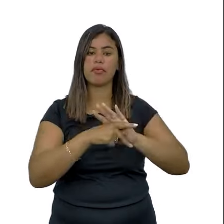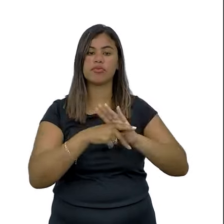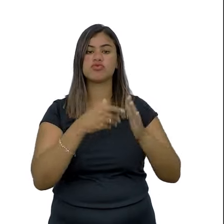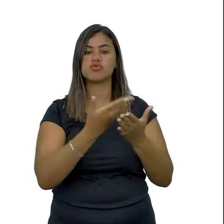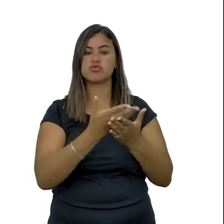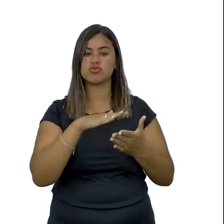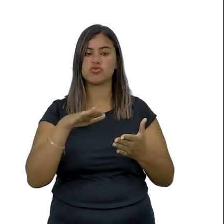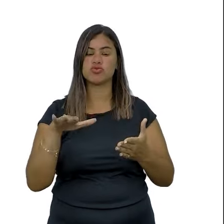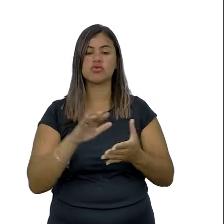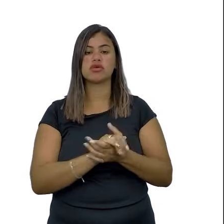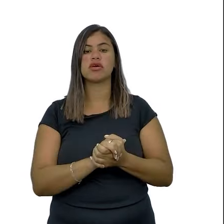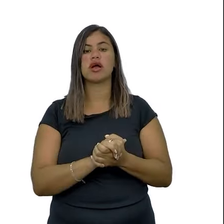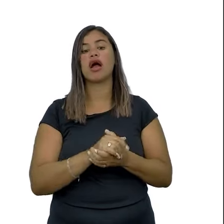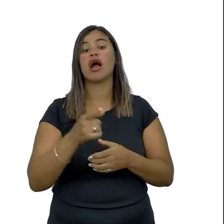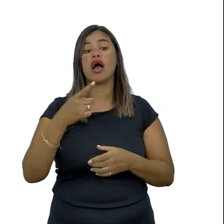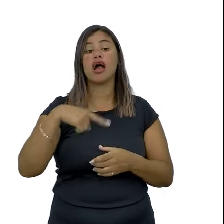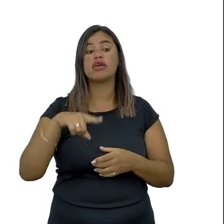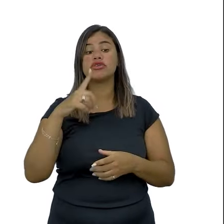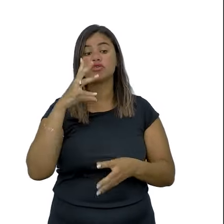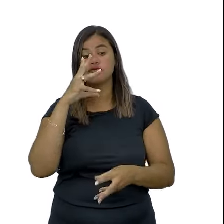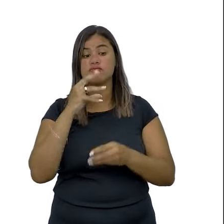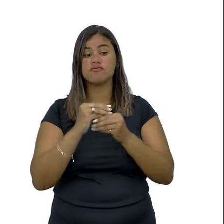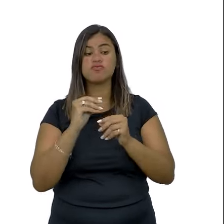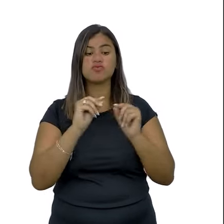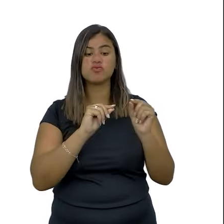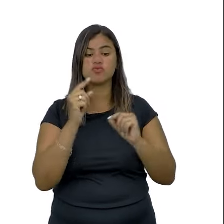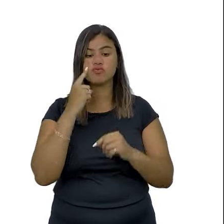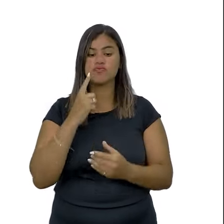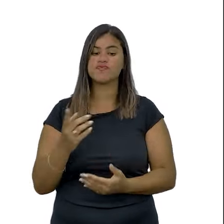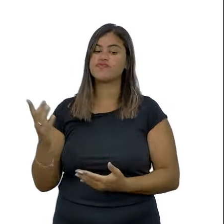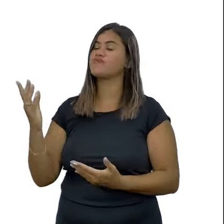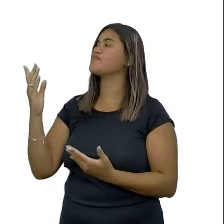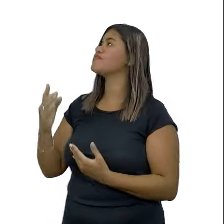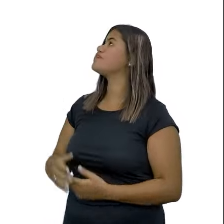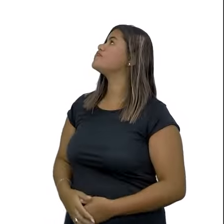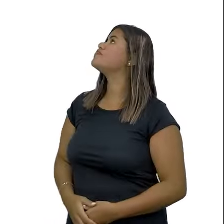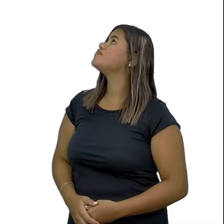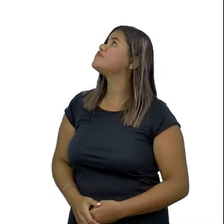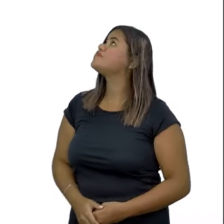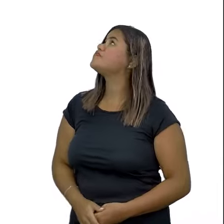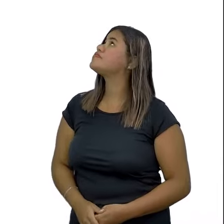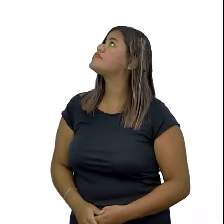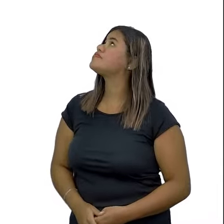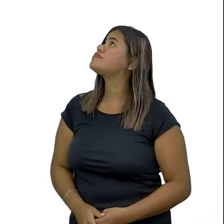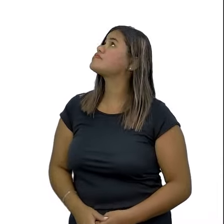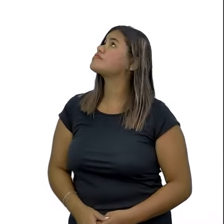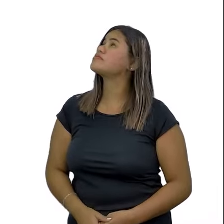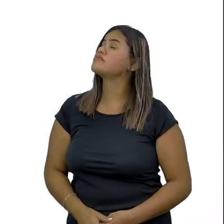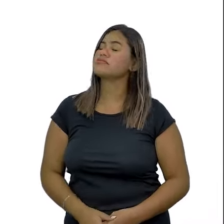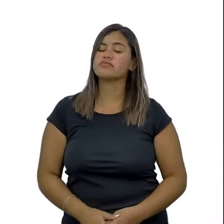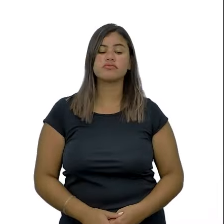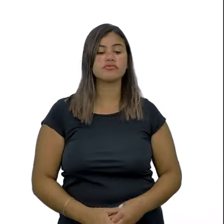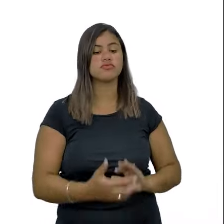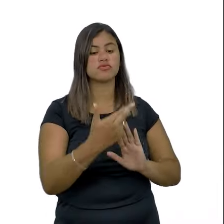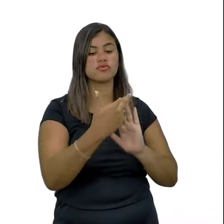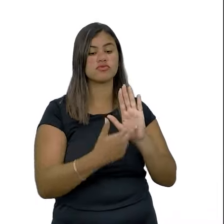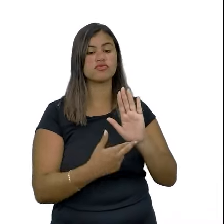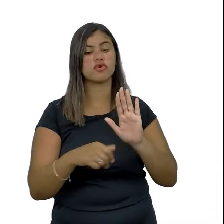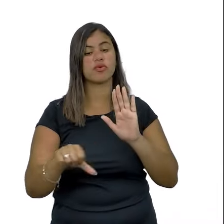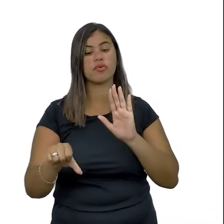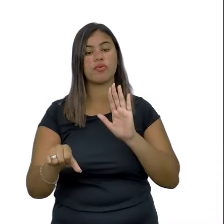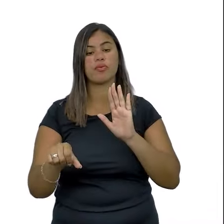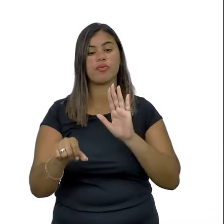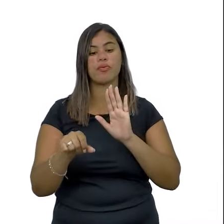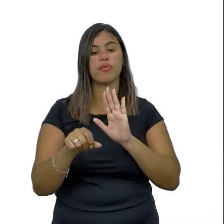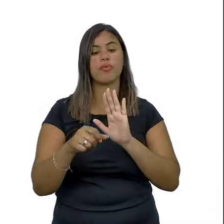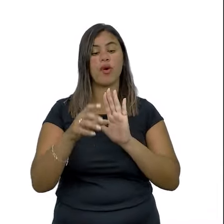O que a gente viu? A apresentação, né, do roteiro formativo para o primeiro bimestre. Discutimos também